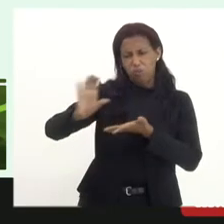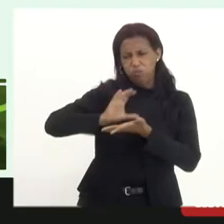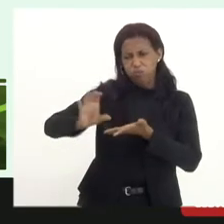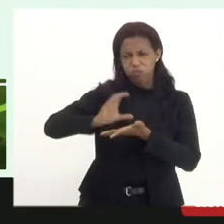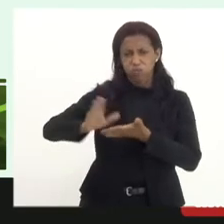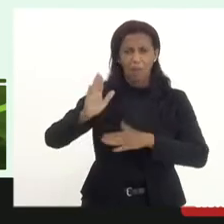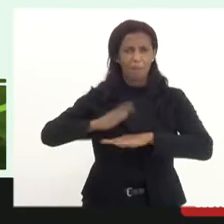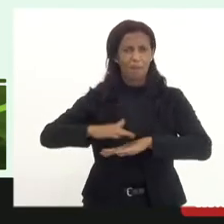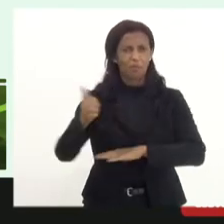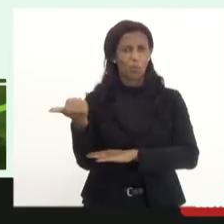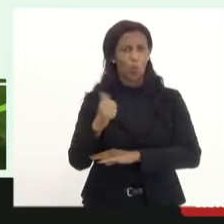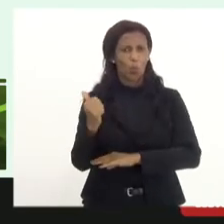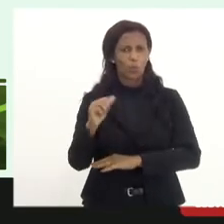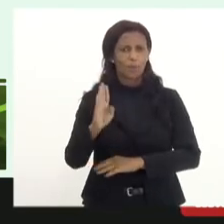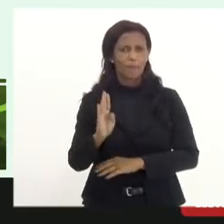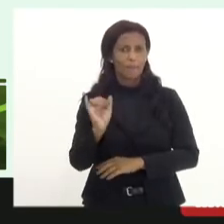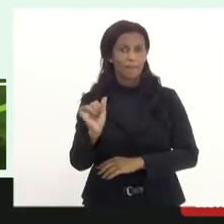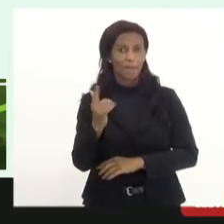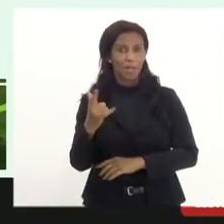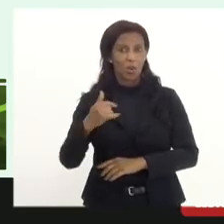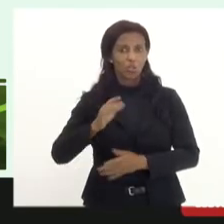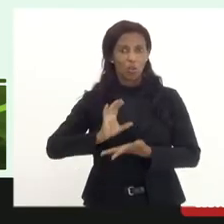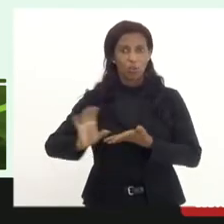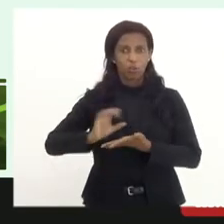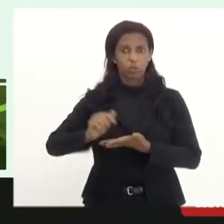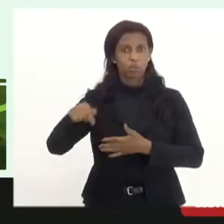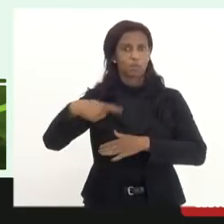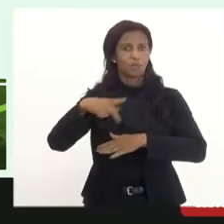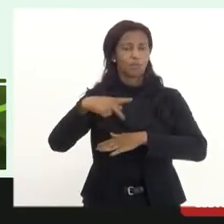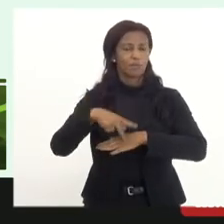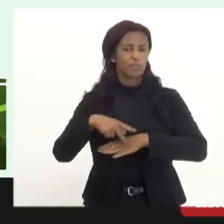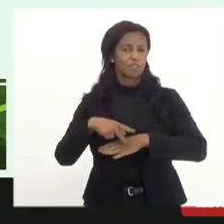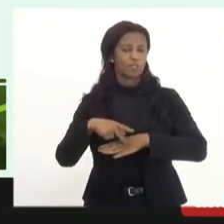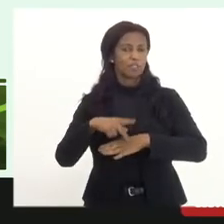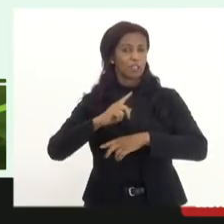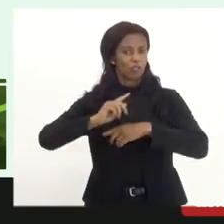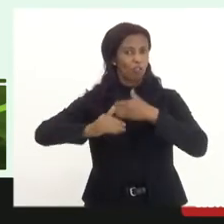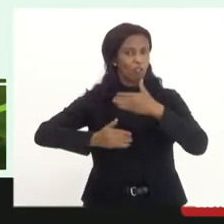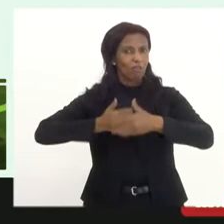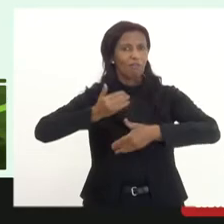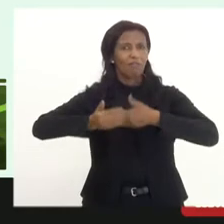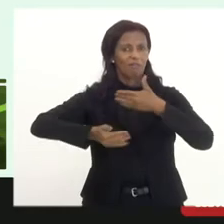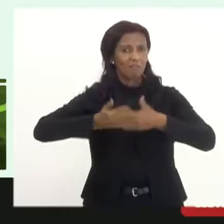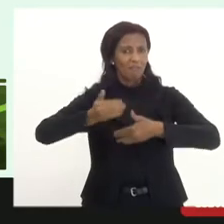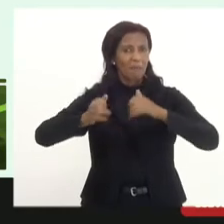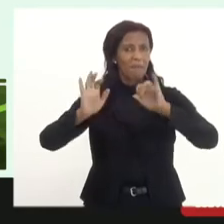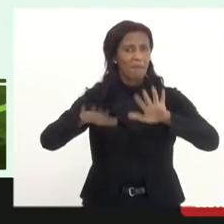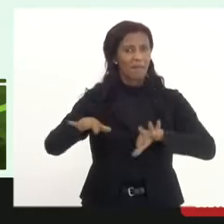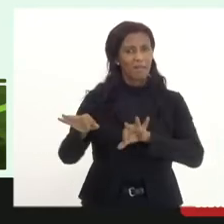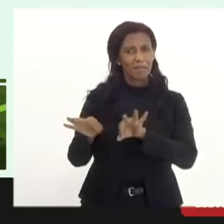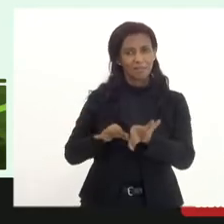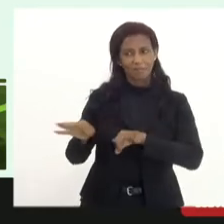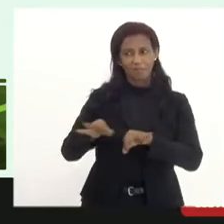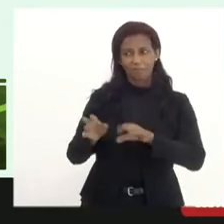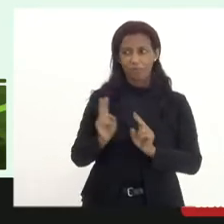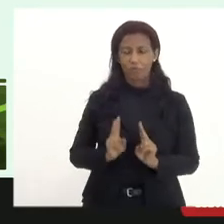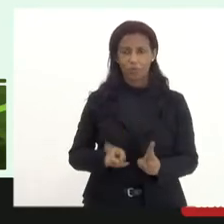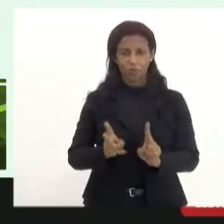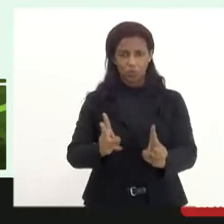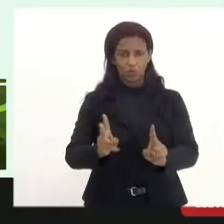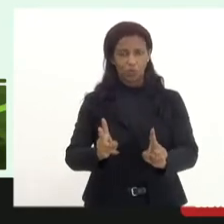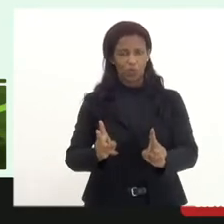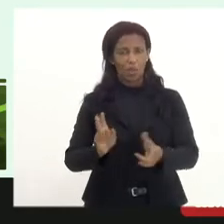de $11 bilhões no país. E nós estamos progredindo bem no nosso planejamento de continuar